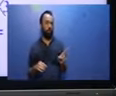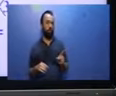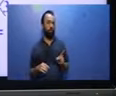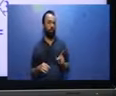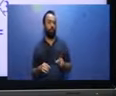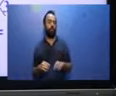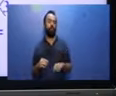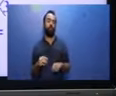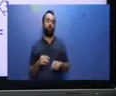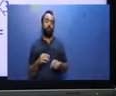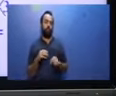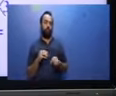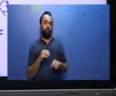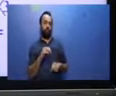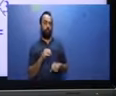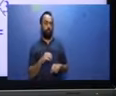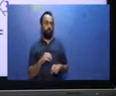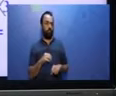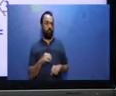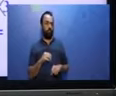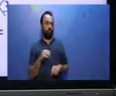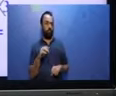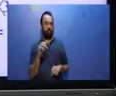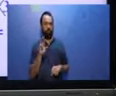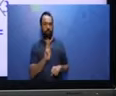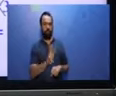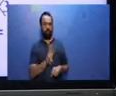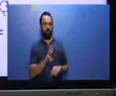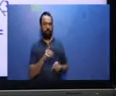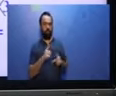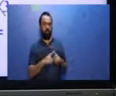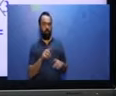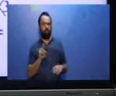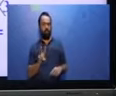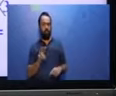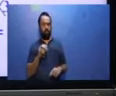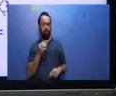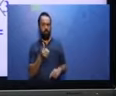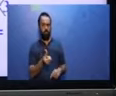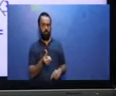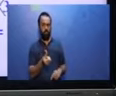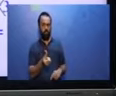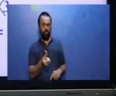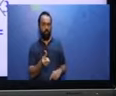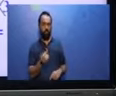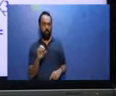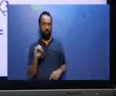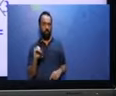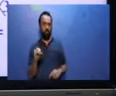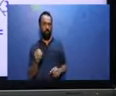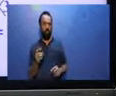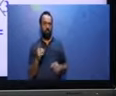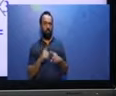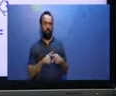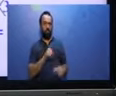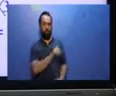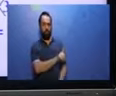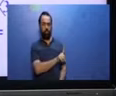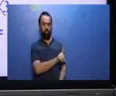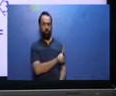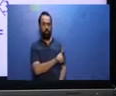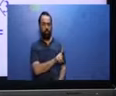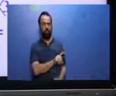na fórmula do reagente ficamos com 3 x 2 3 oxigênio mais um oxigênio